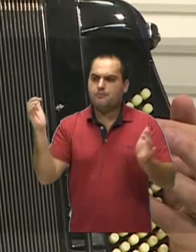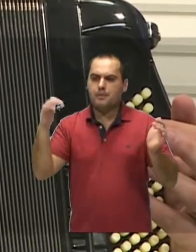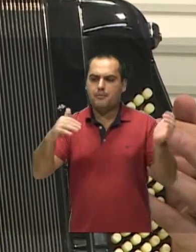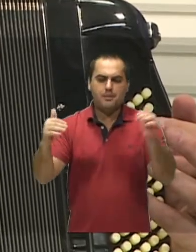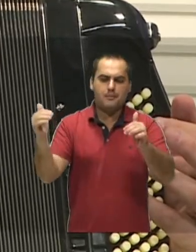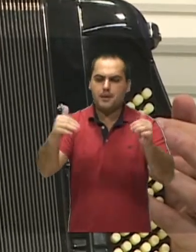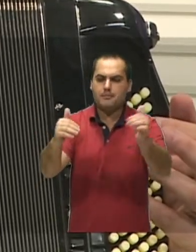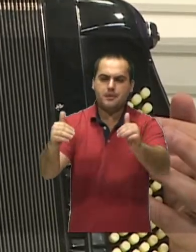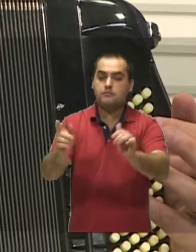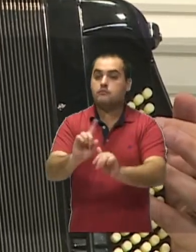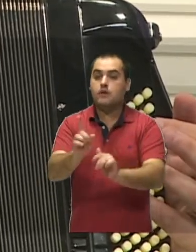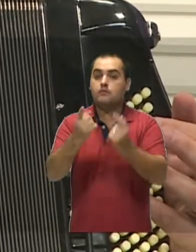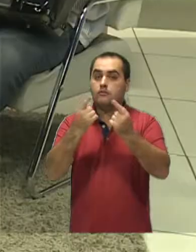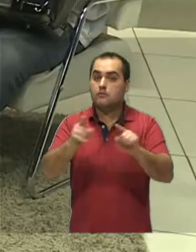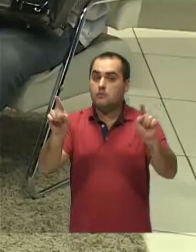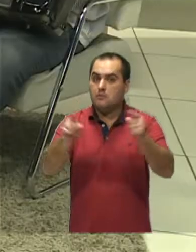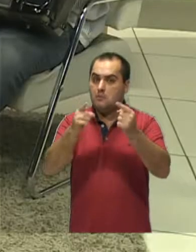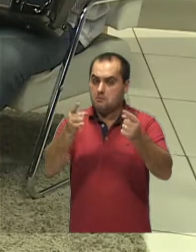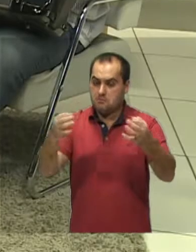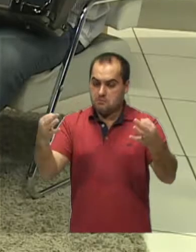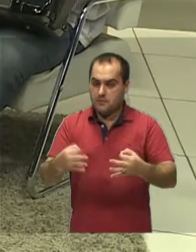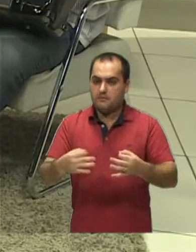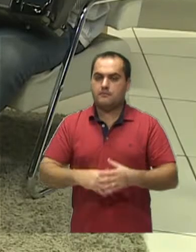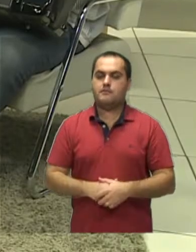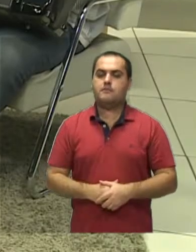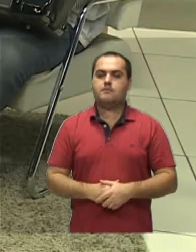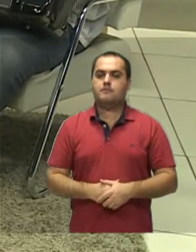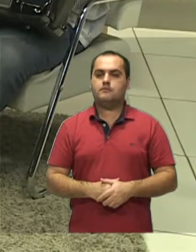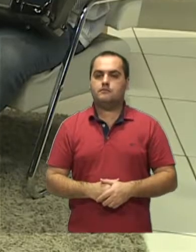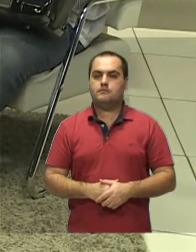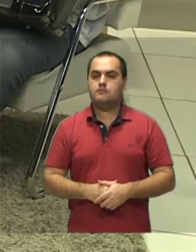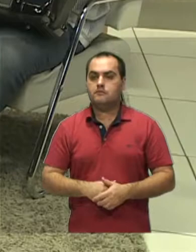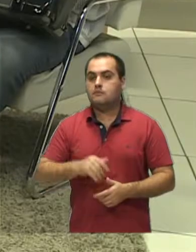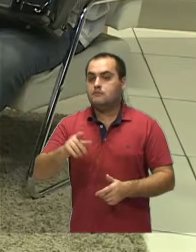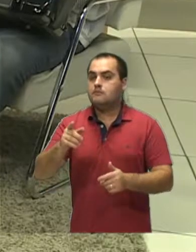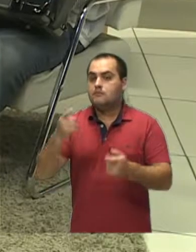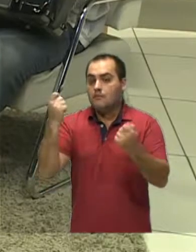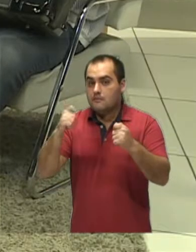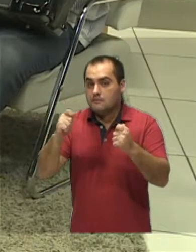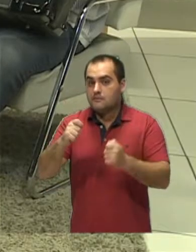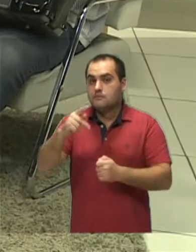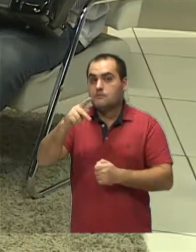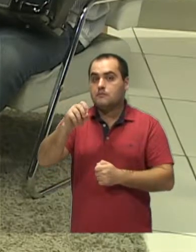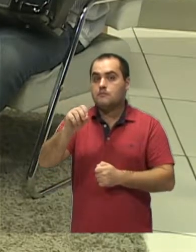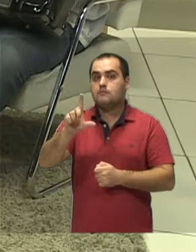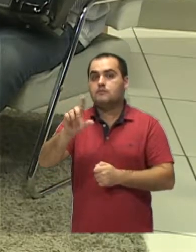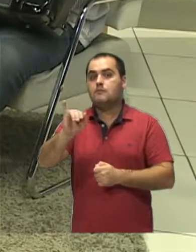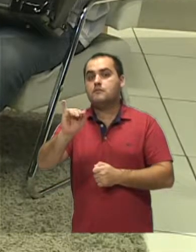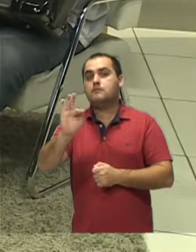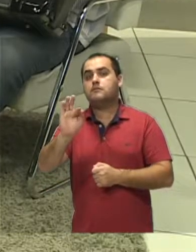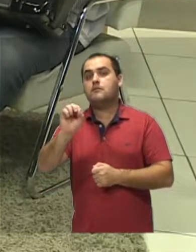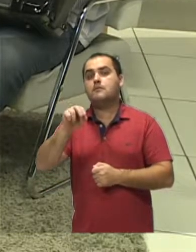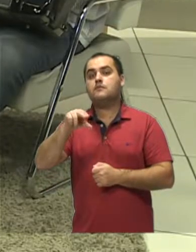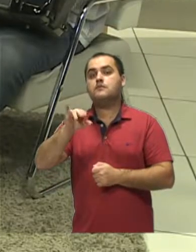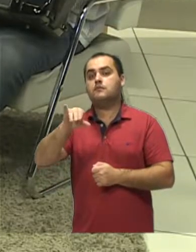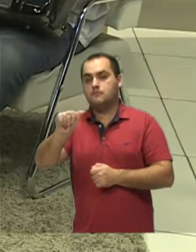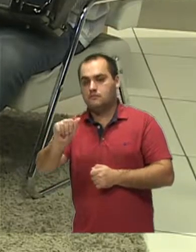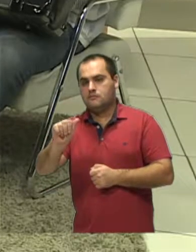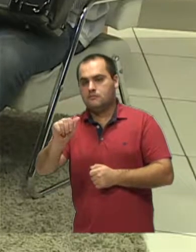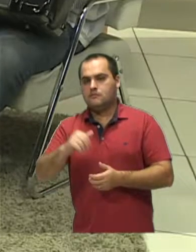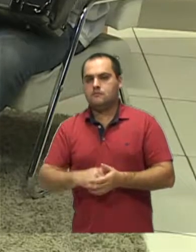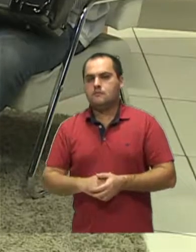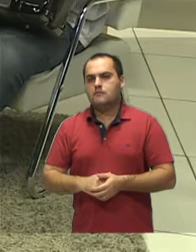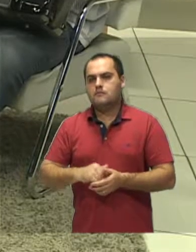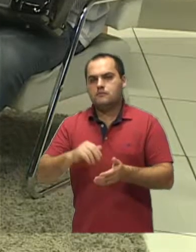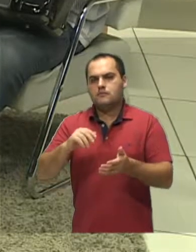fazer uma orquestra realmente funcional. Então, uma orquestra que funcionasse com polifonia. O que eu falo com polifonia? Ou seja, como